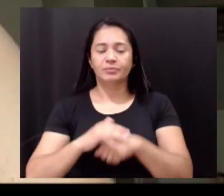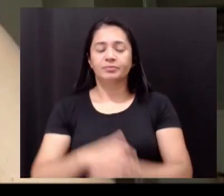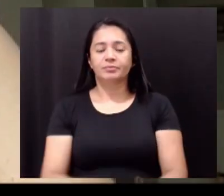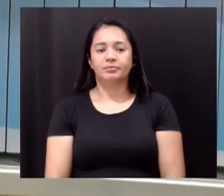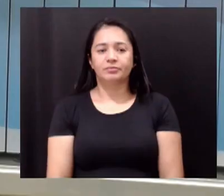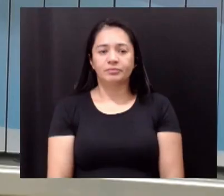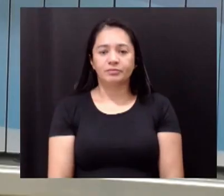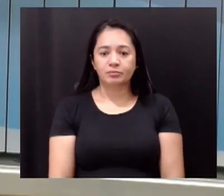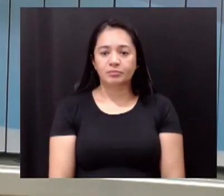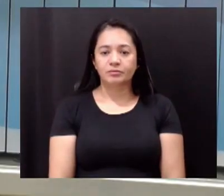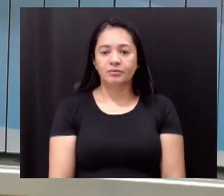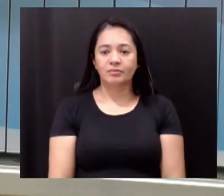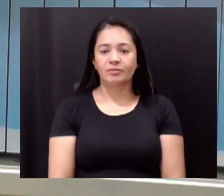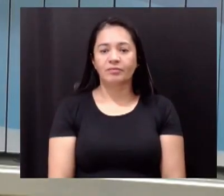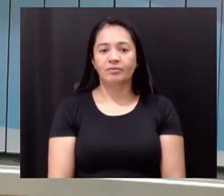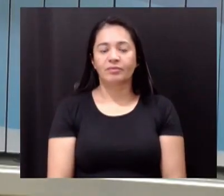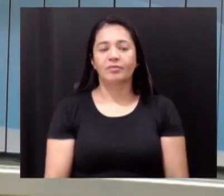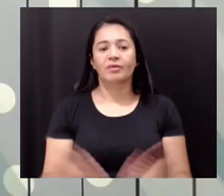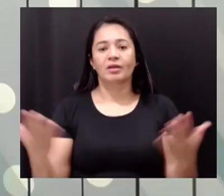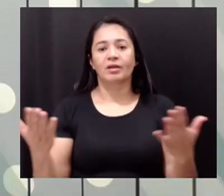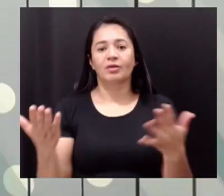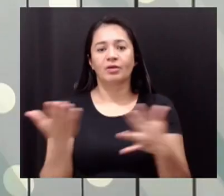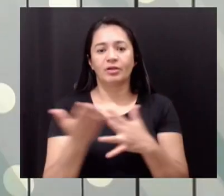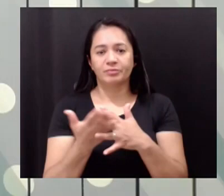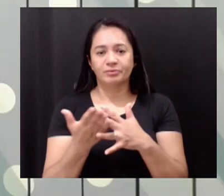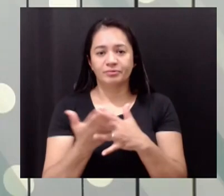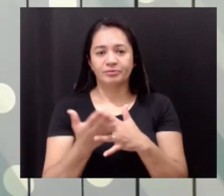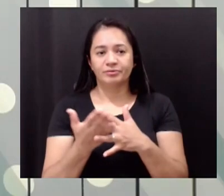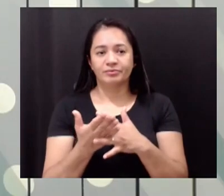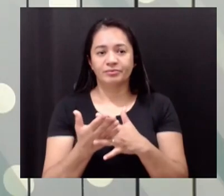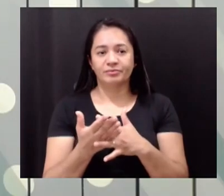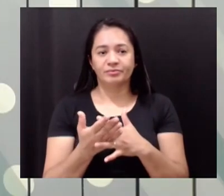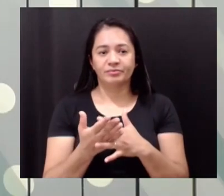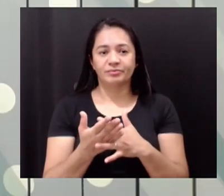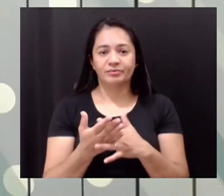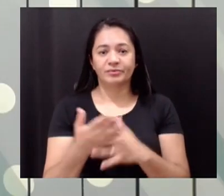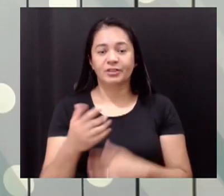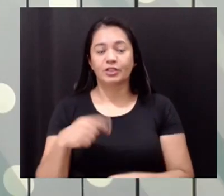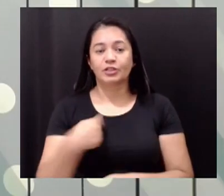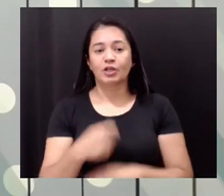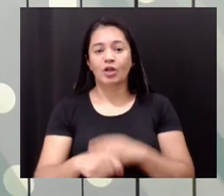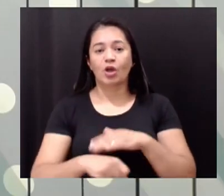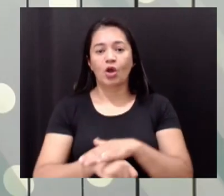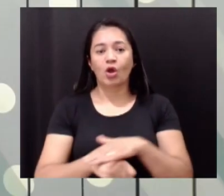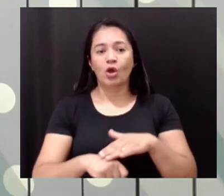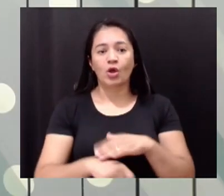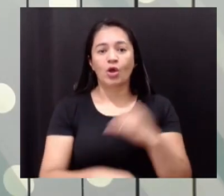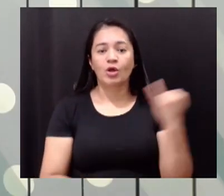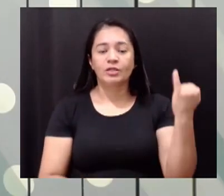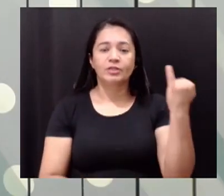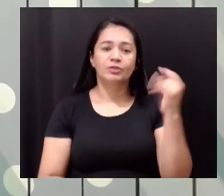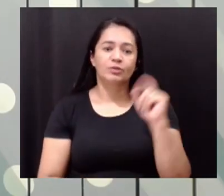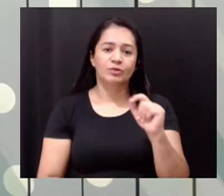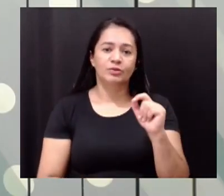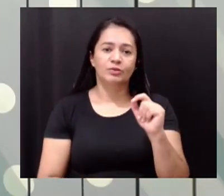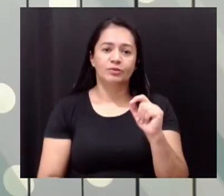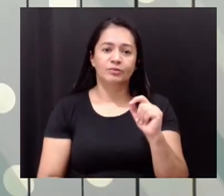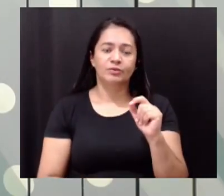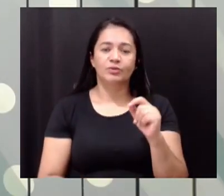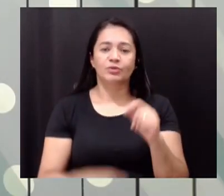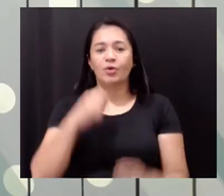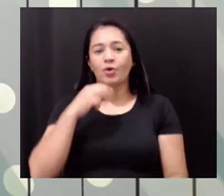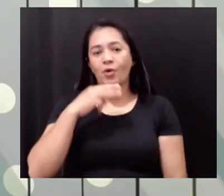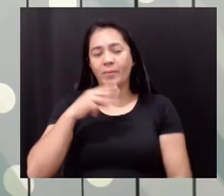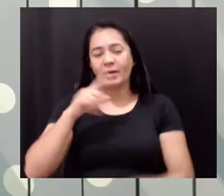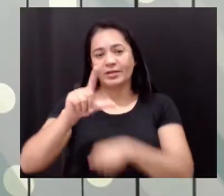fazer um rápido aí intervalo, porque no próximo bloco nós vamos falar sobre a importância do Março Lilás, campanha que busca